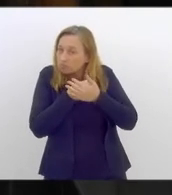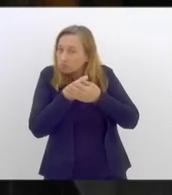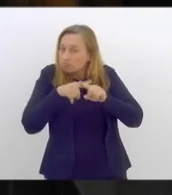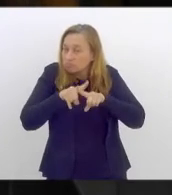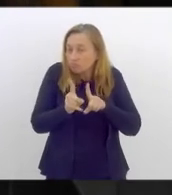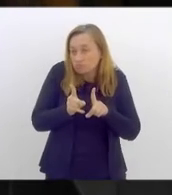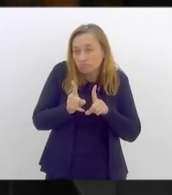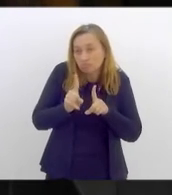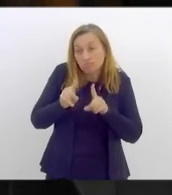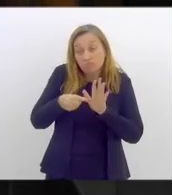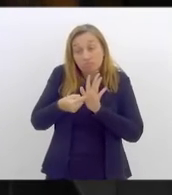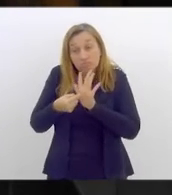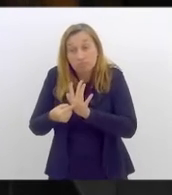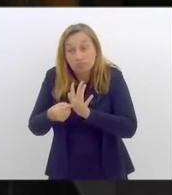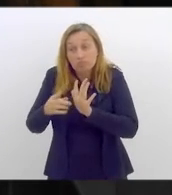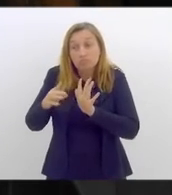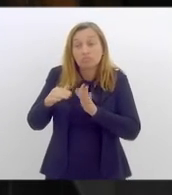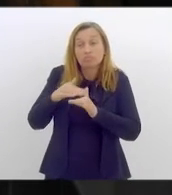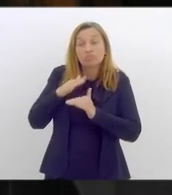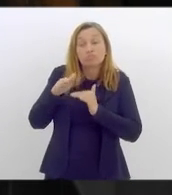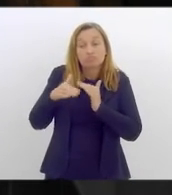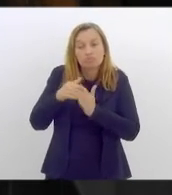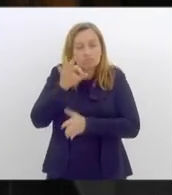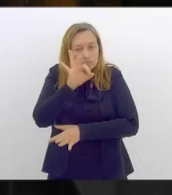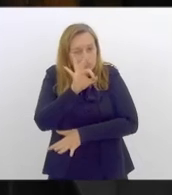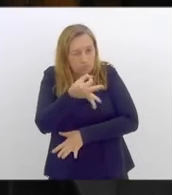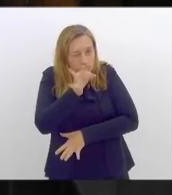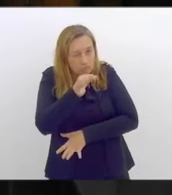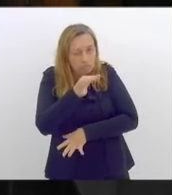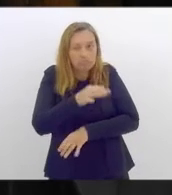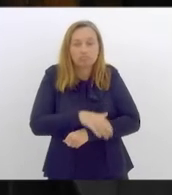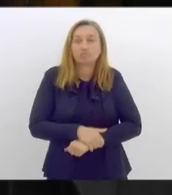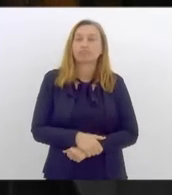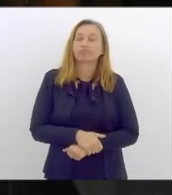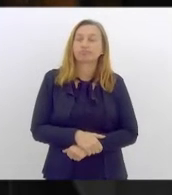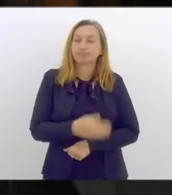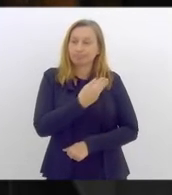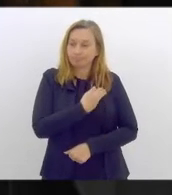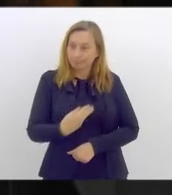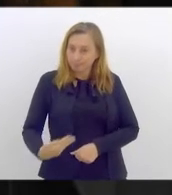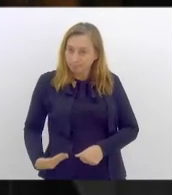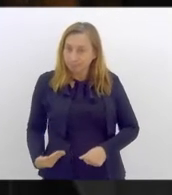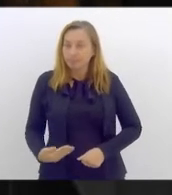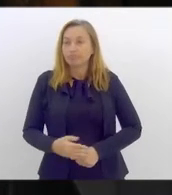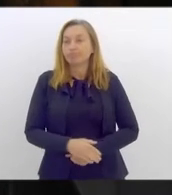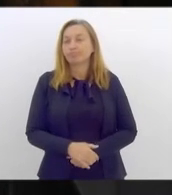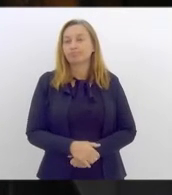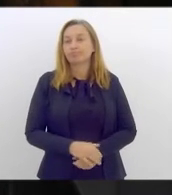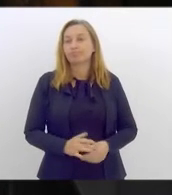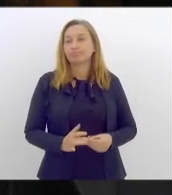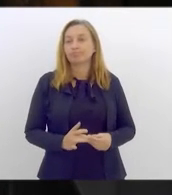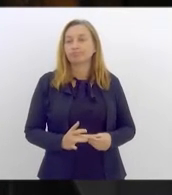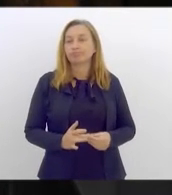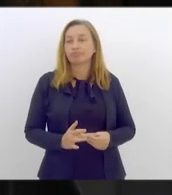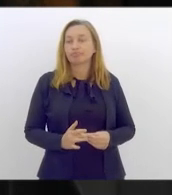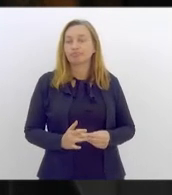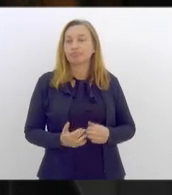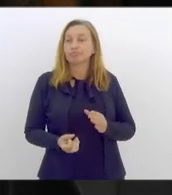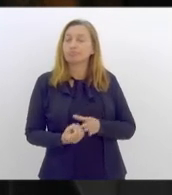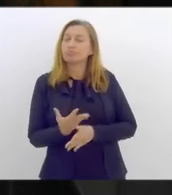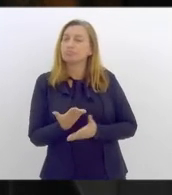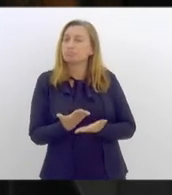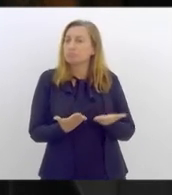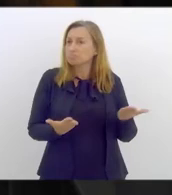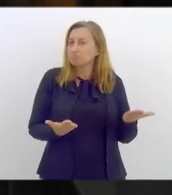apareceá com todo vigor e o governador produziu perda Deputado